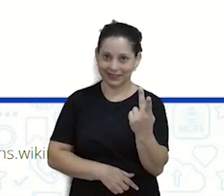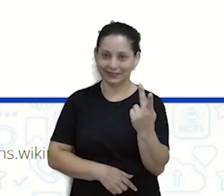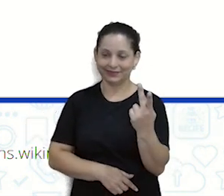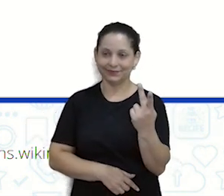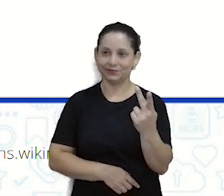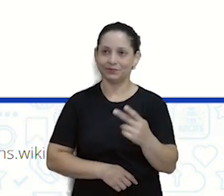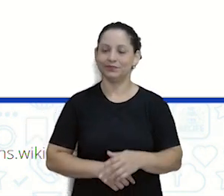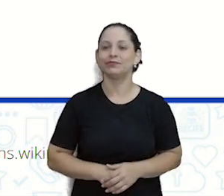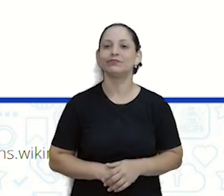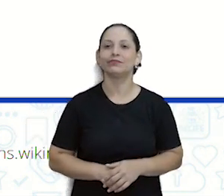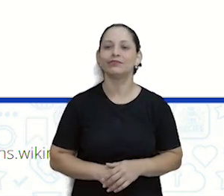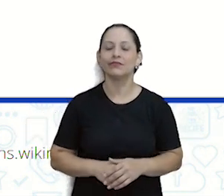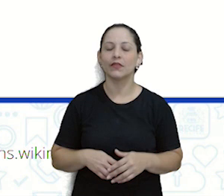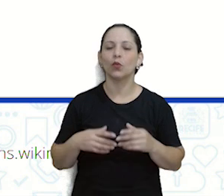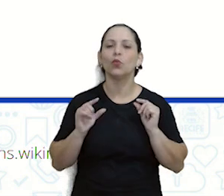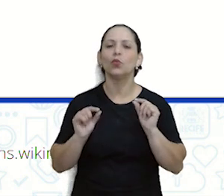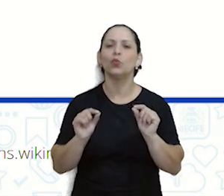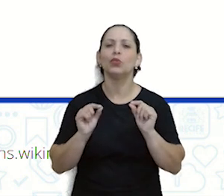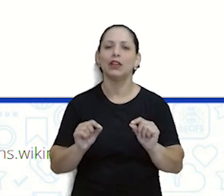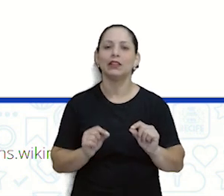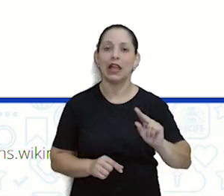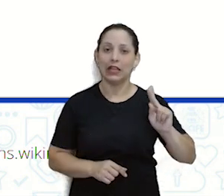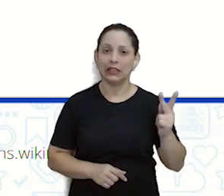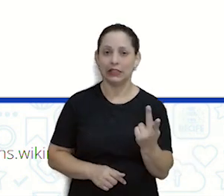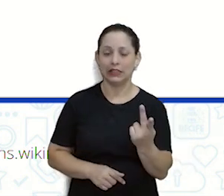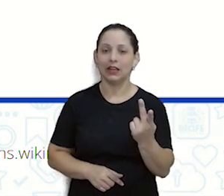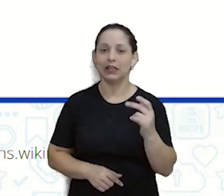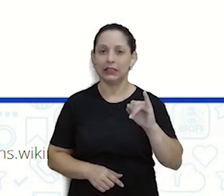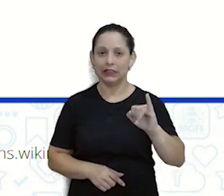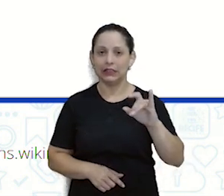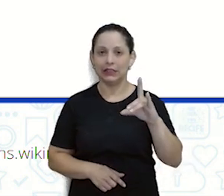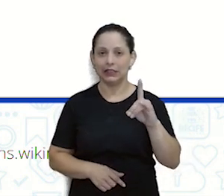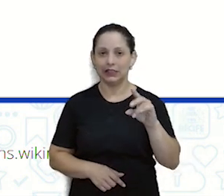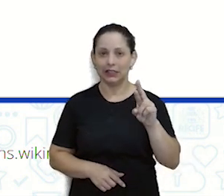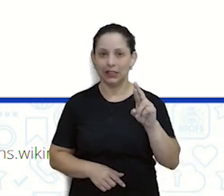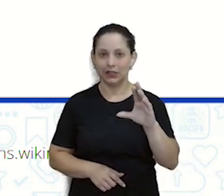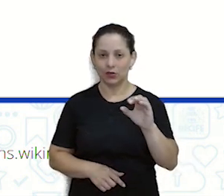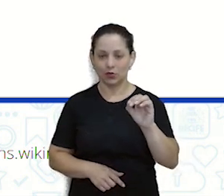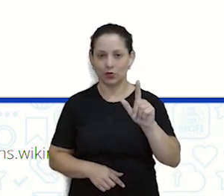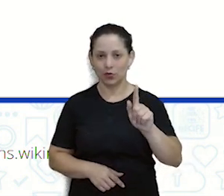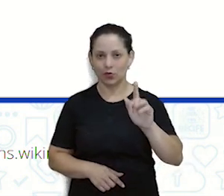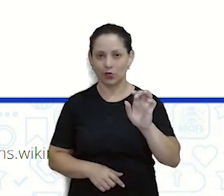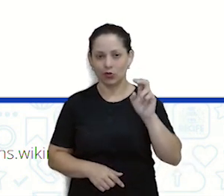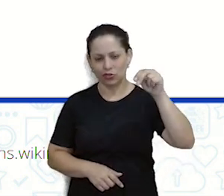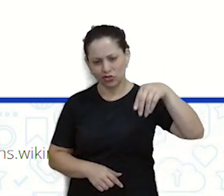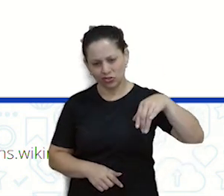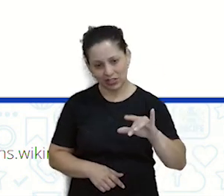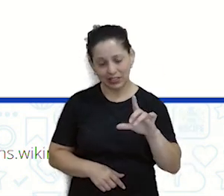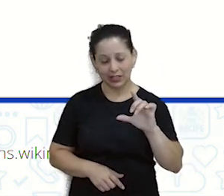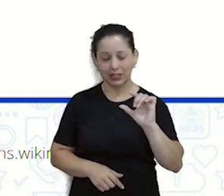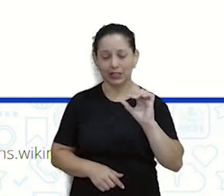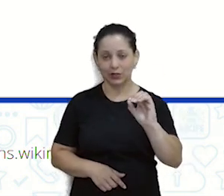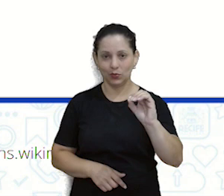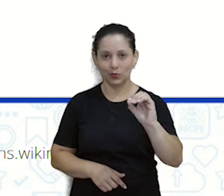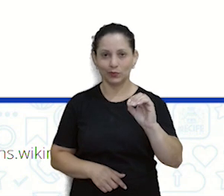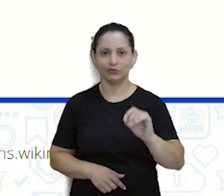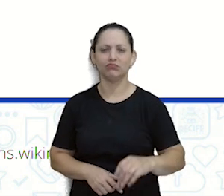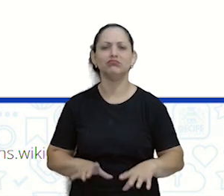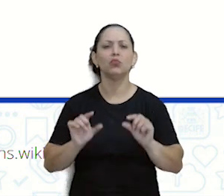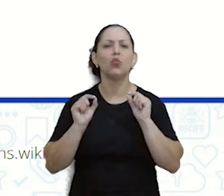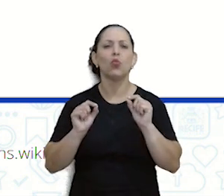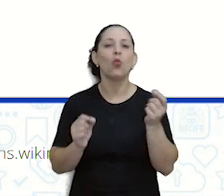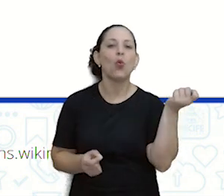Então, essas moléculas de hidrogênio, porque o hidrogênio só tem um elétron, né? Então, para que ele consiga realizar